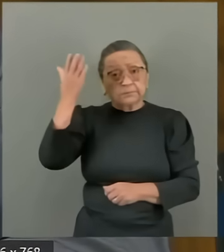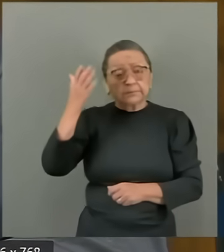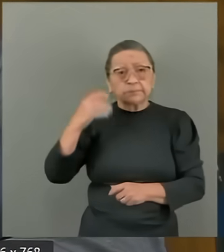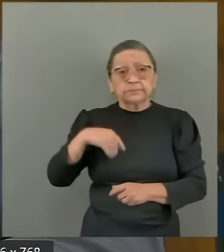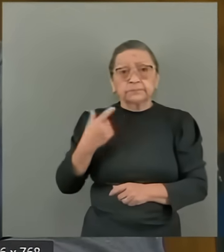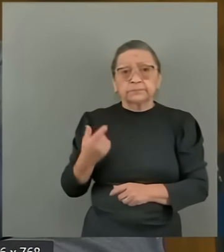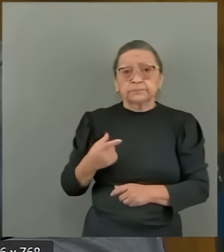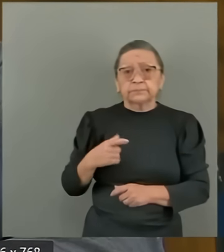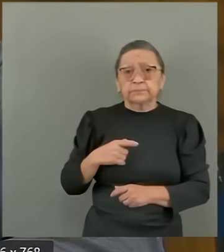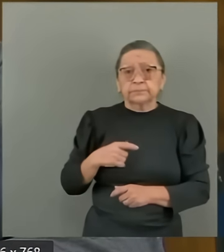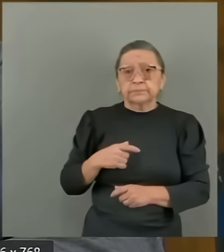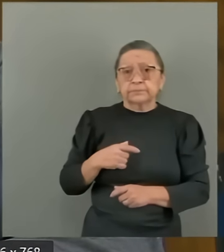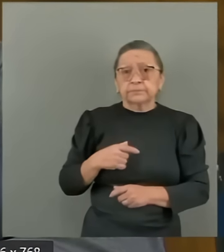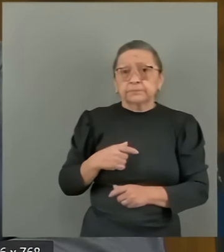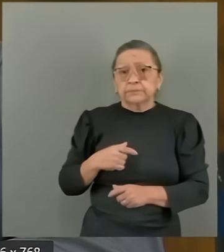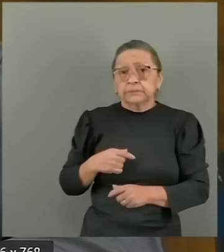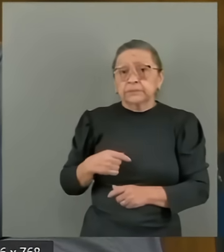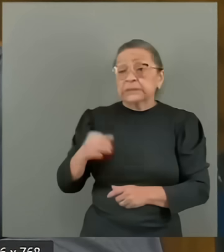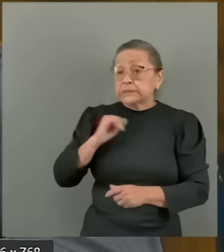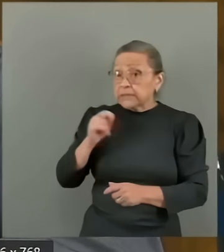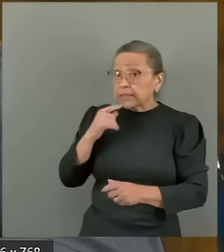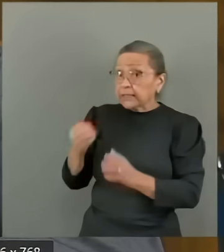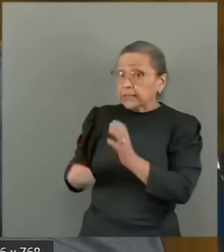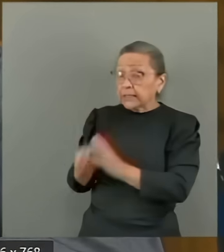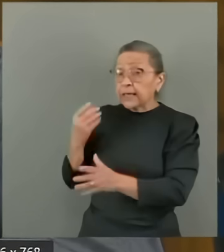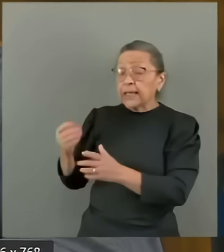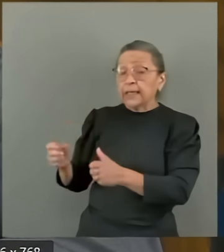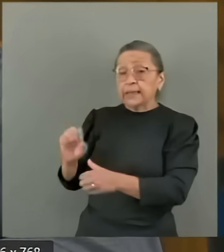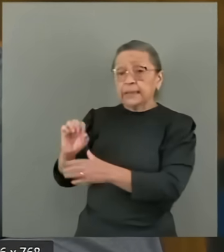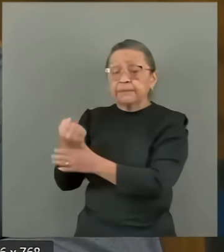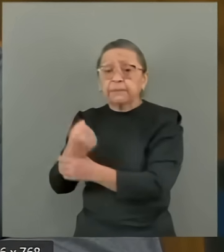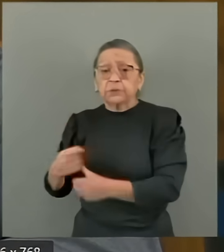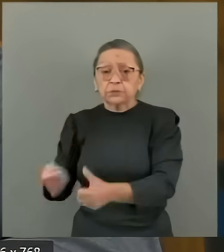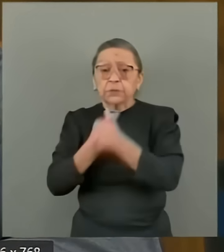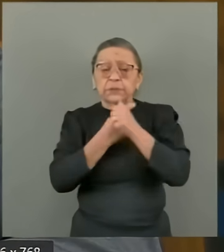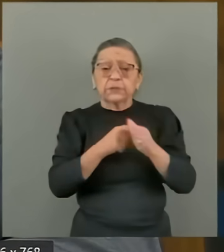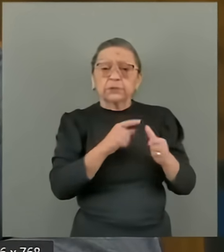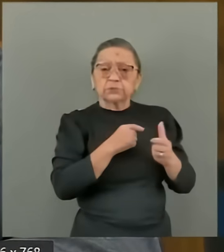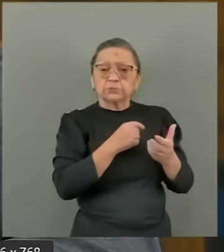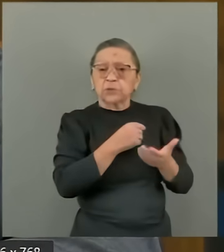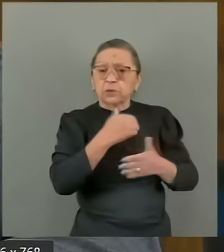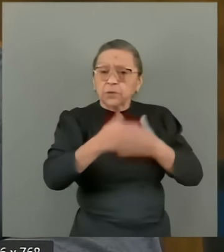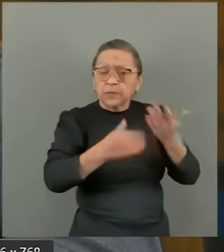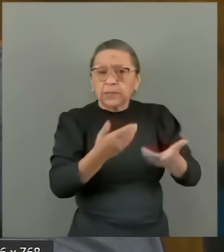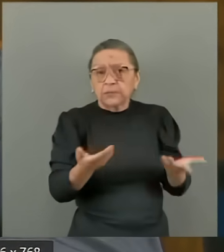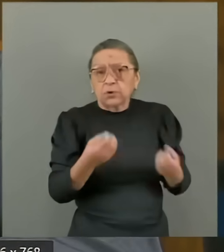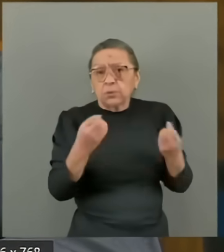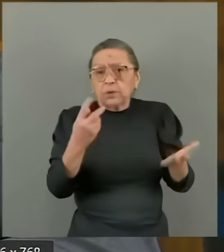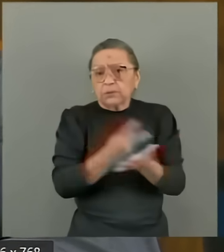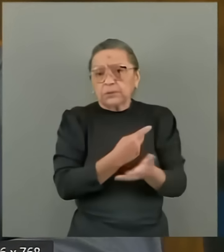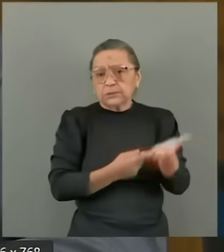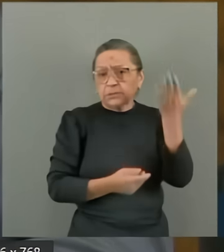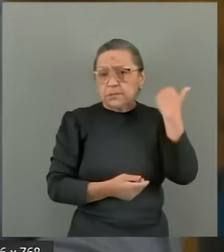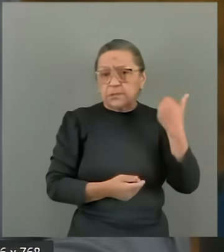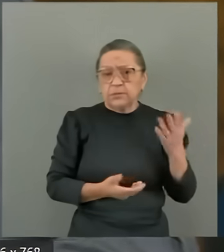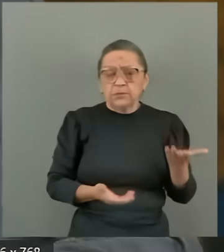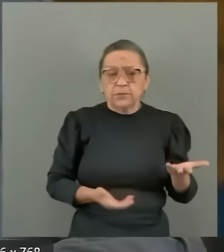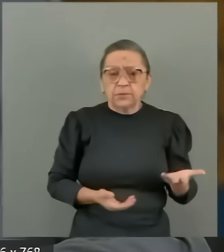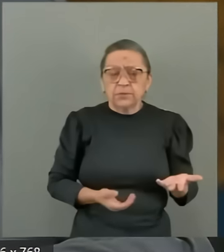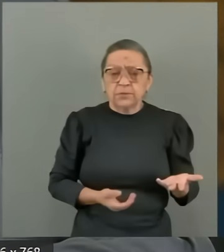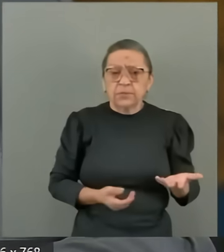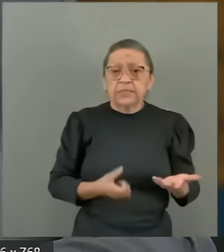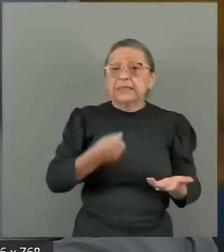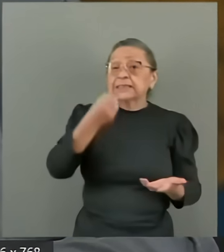abrindo primeiro a defesa. Você pode suspender e depois abre o processo de defesa e discussão, como aconteceu anteriormente. E se